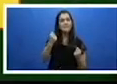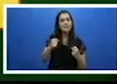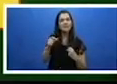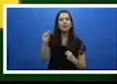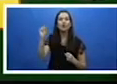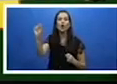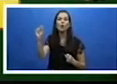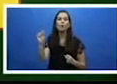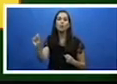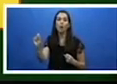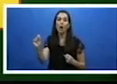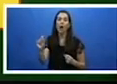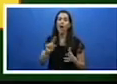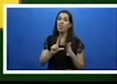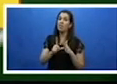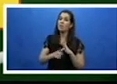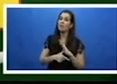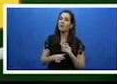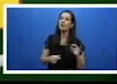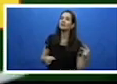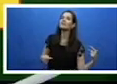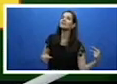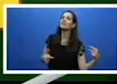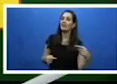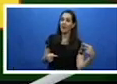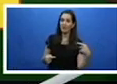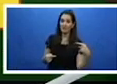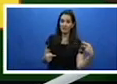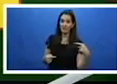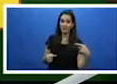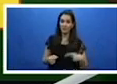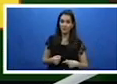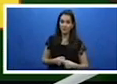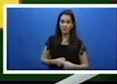pontos. Aqui é fala, não é um narrador.